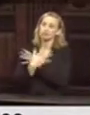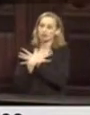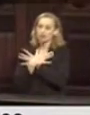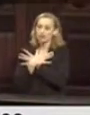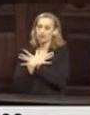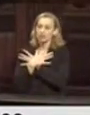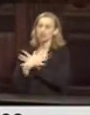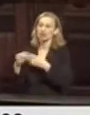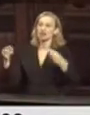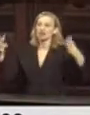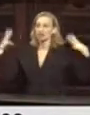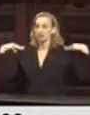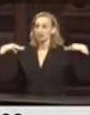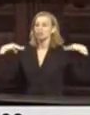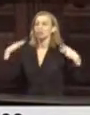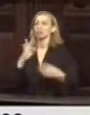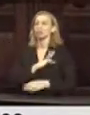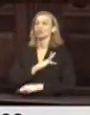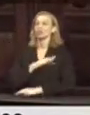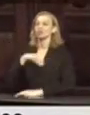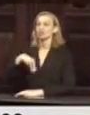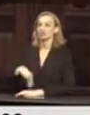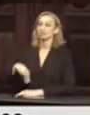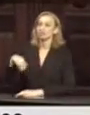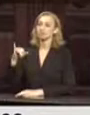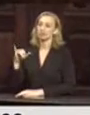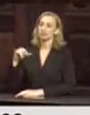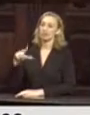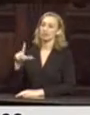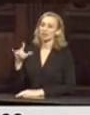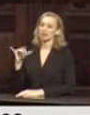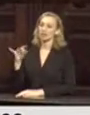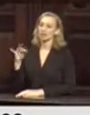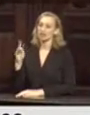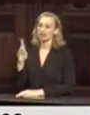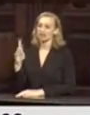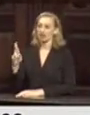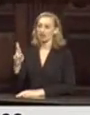aeronáutica, polícia militar e polícia civil.